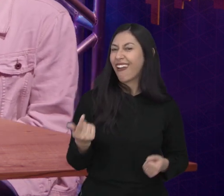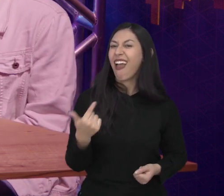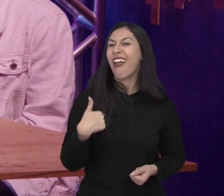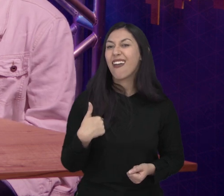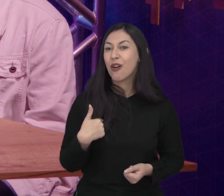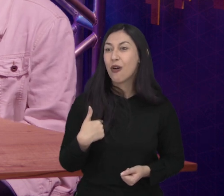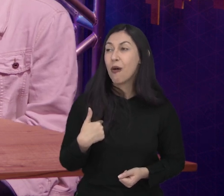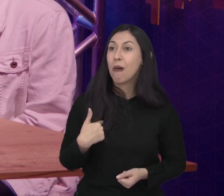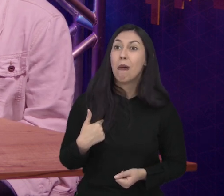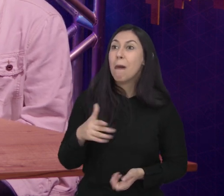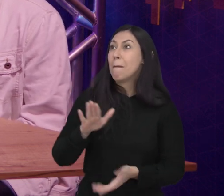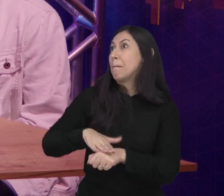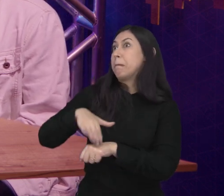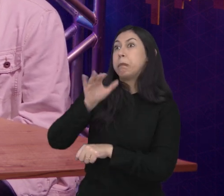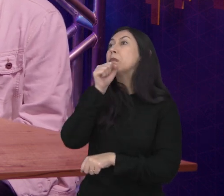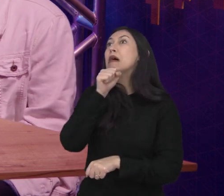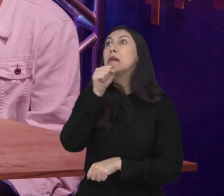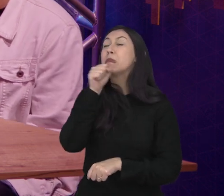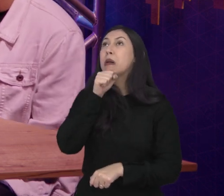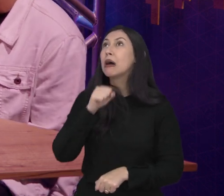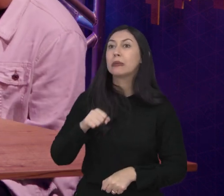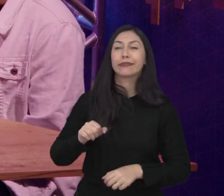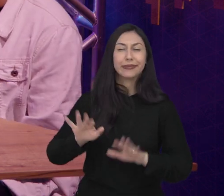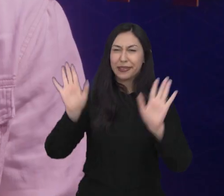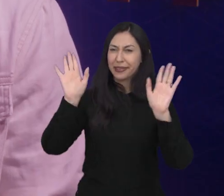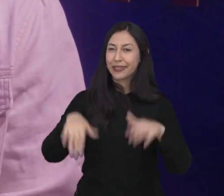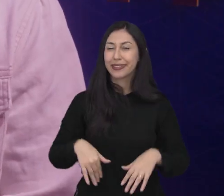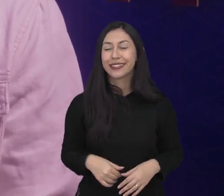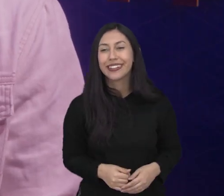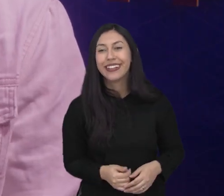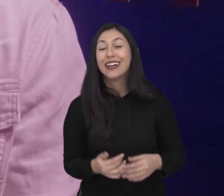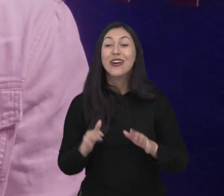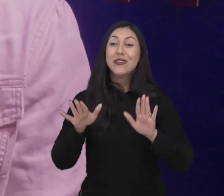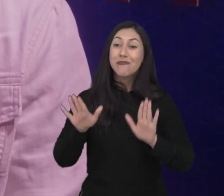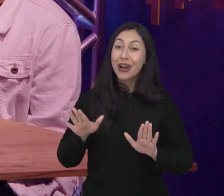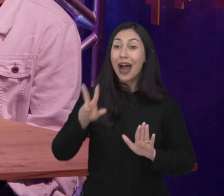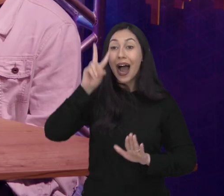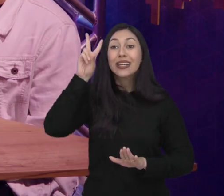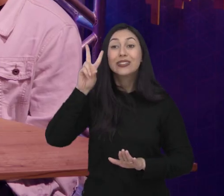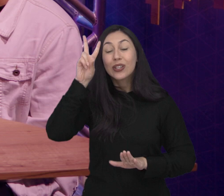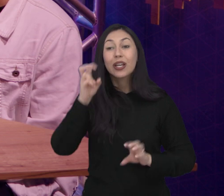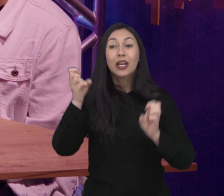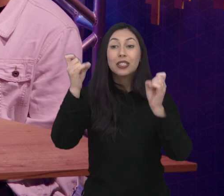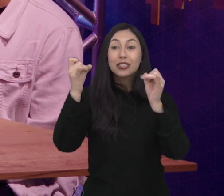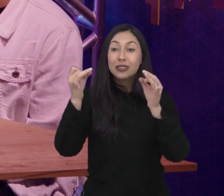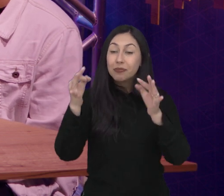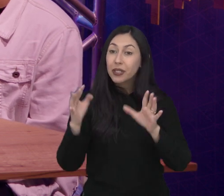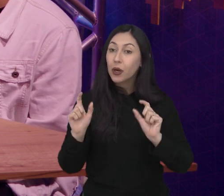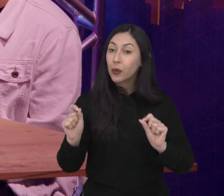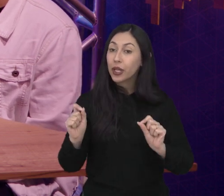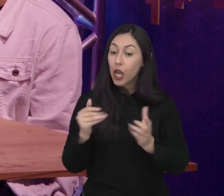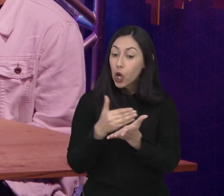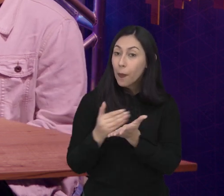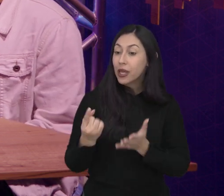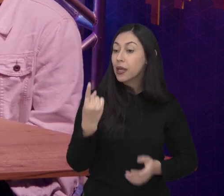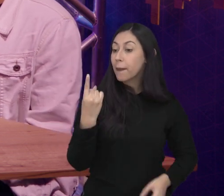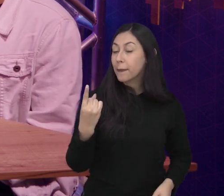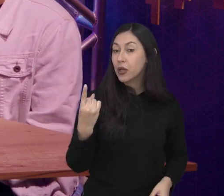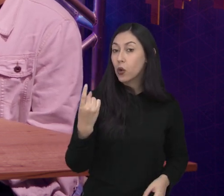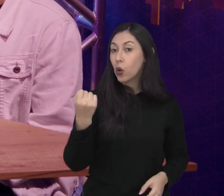dela. Eu sou 20 anos mais velho que a Vicky, né? Enfim, a história da novela começa